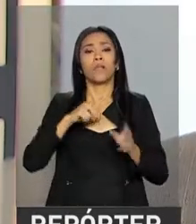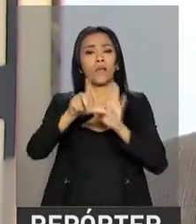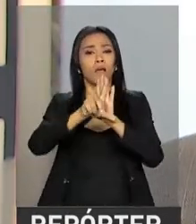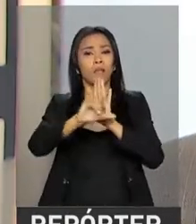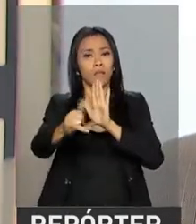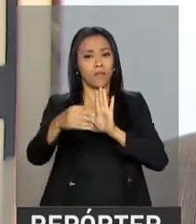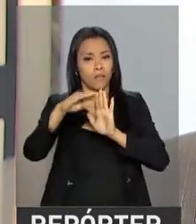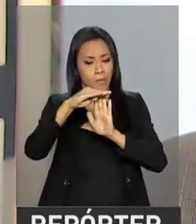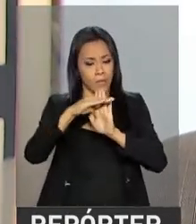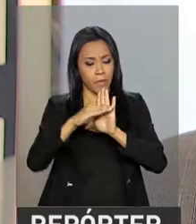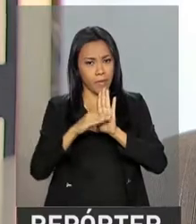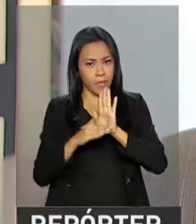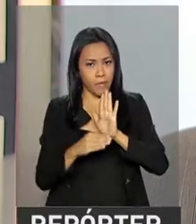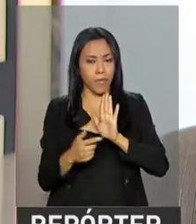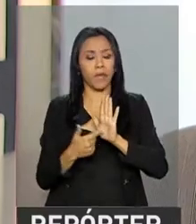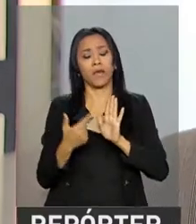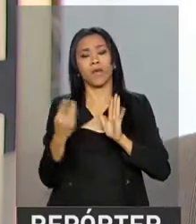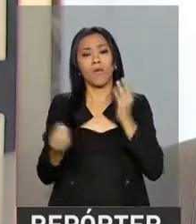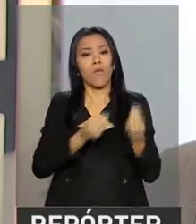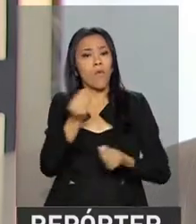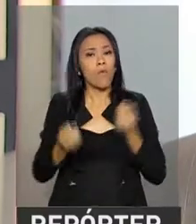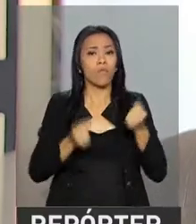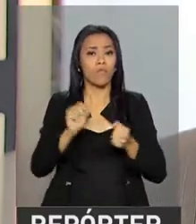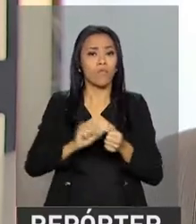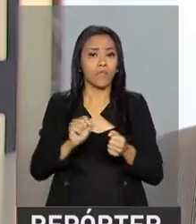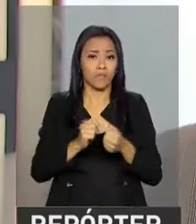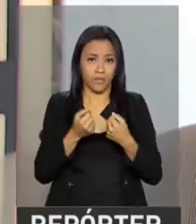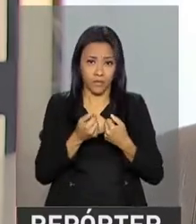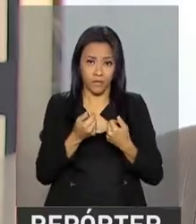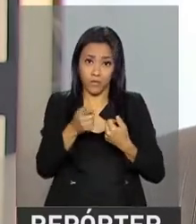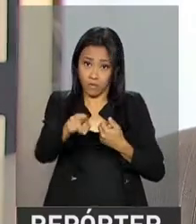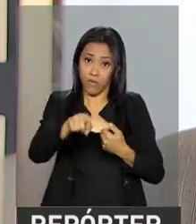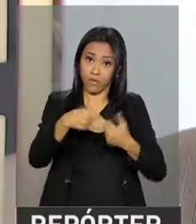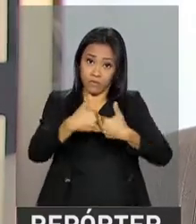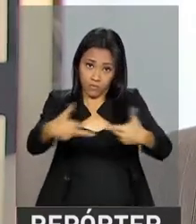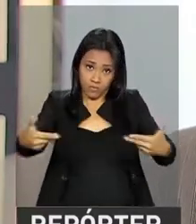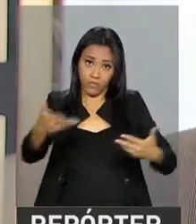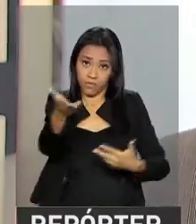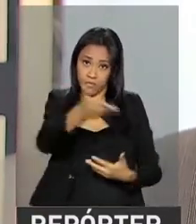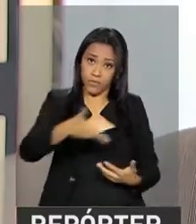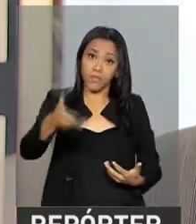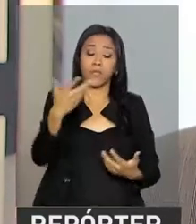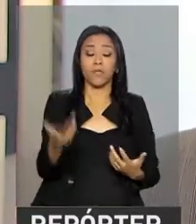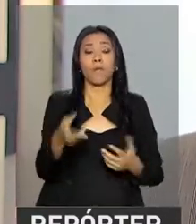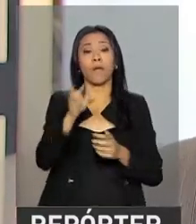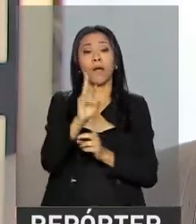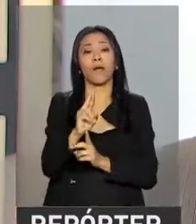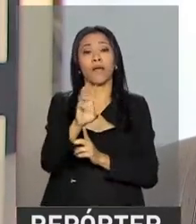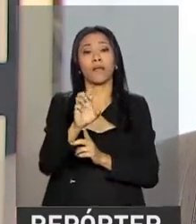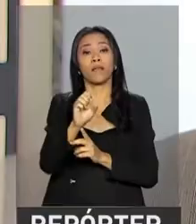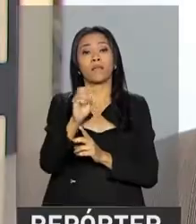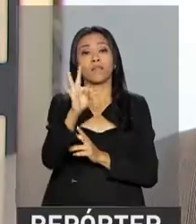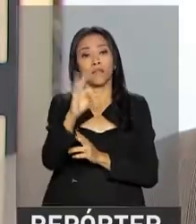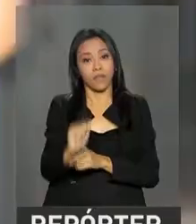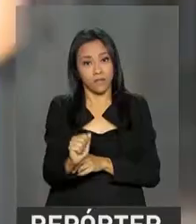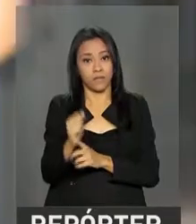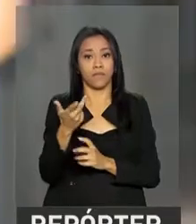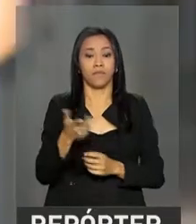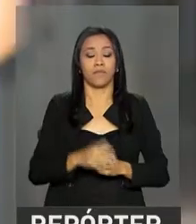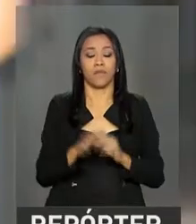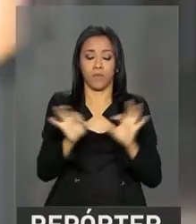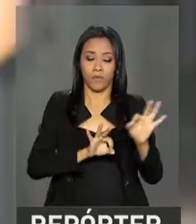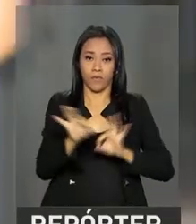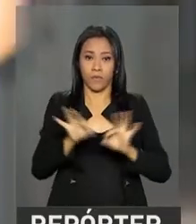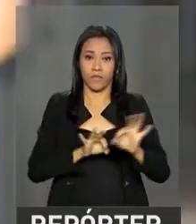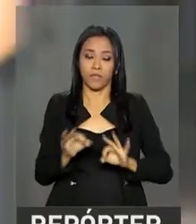em vários casos a hipótese de perdimento e aí nesse caso a receita federal aplicou o perdimento em favor da união as